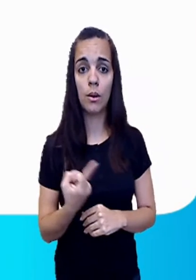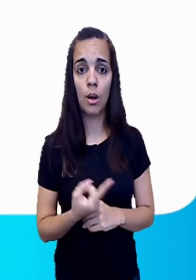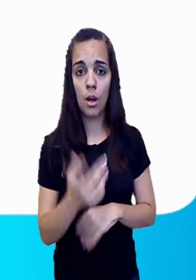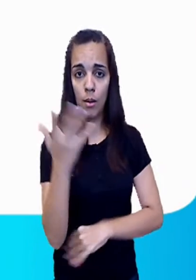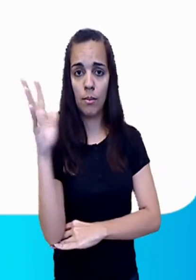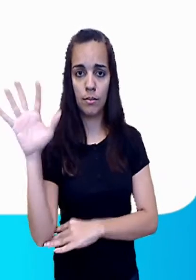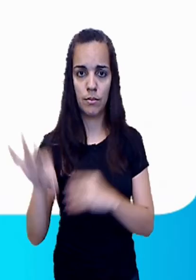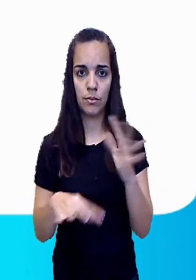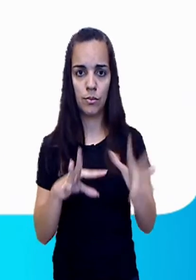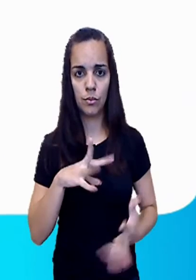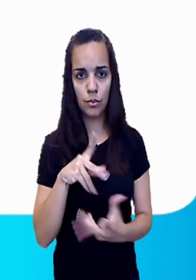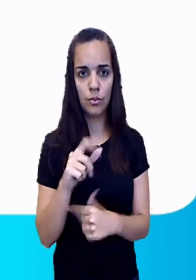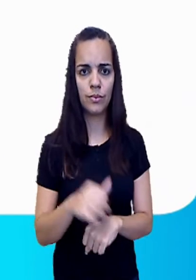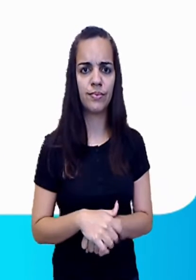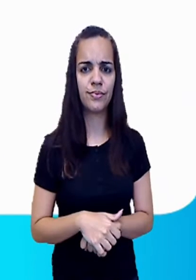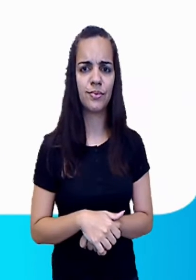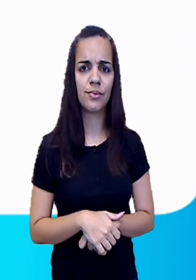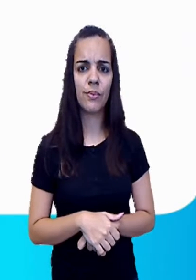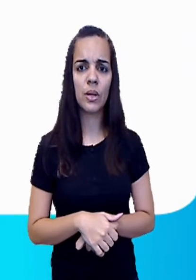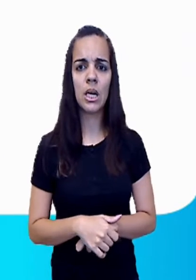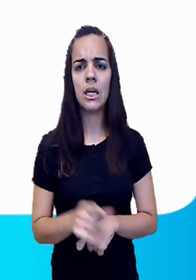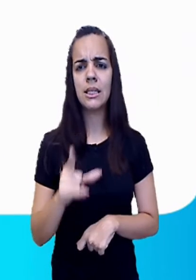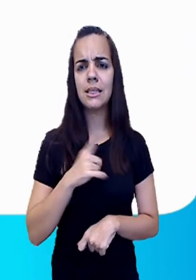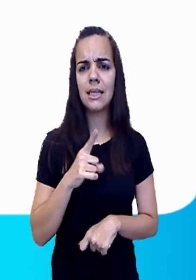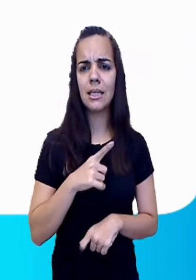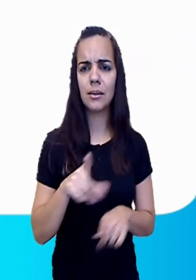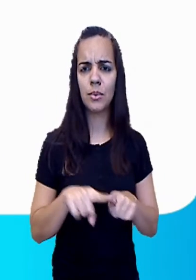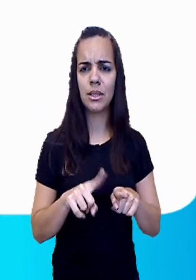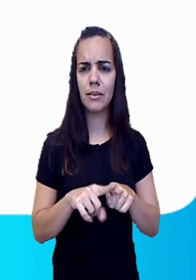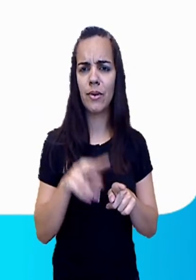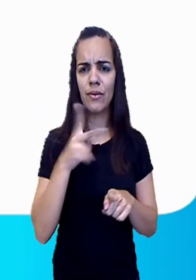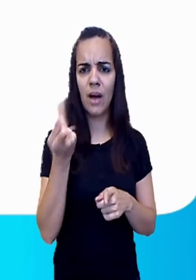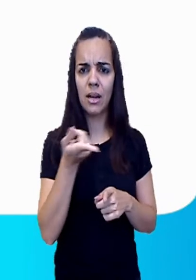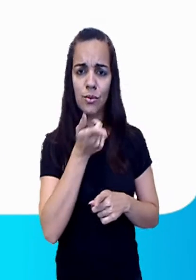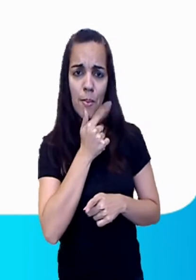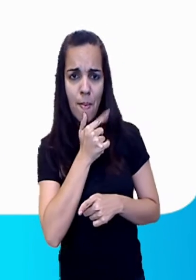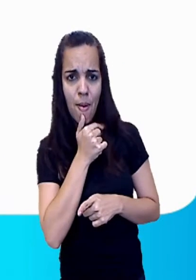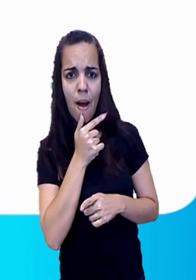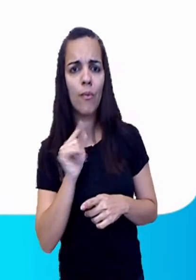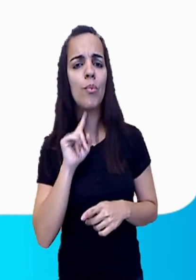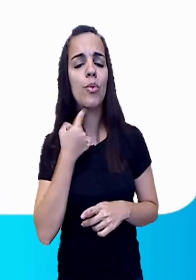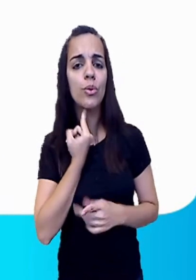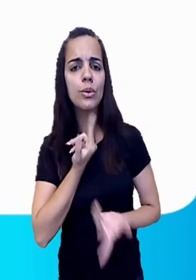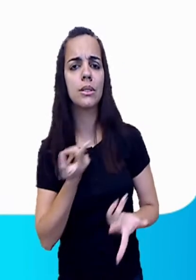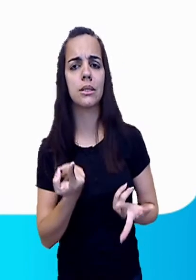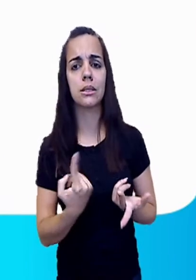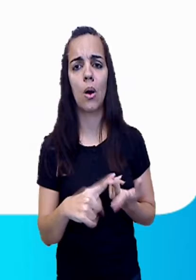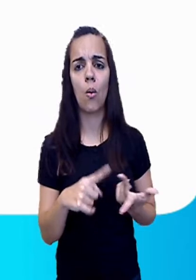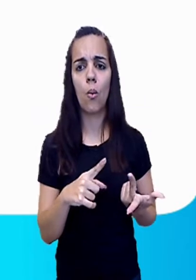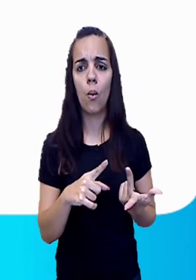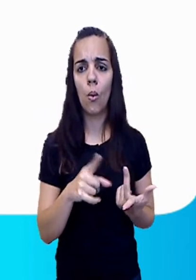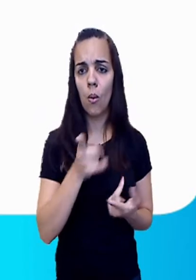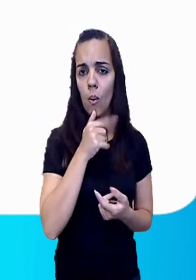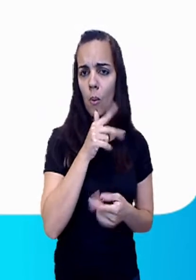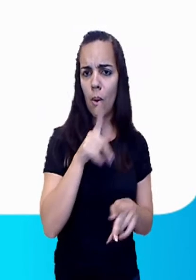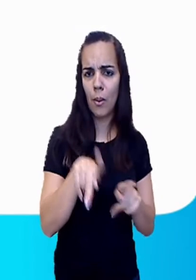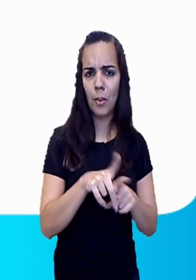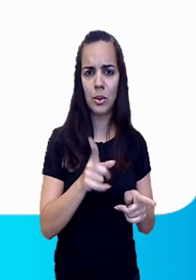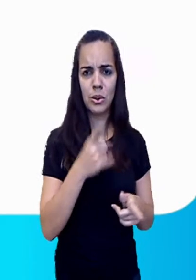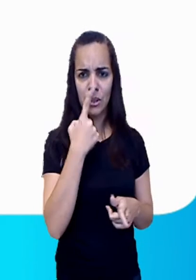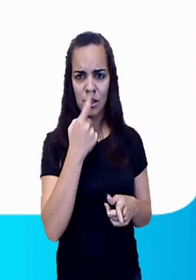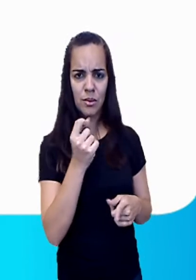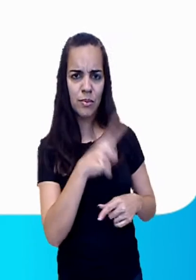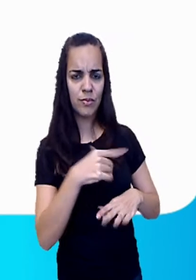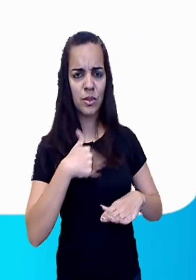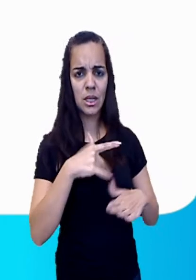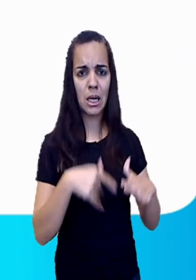de recursos hídricos. Quando a gente fala de recurso hídrico, a gente está falando de água, nesse caso, por exemplo, rios que